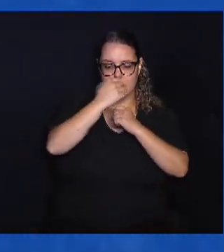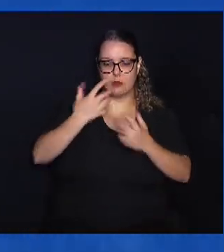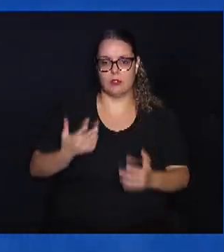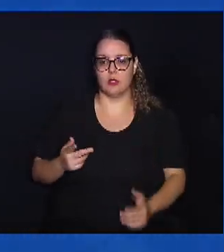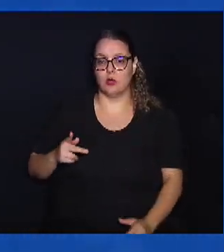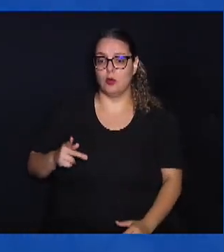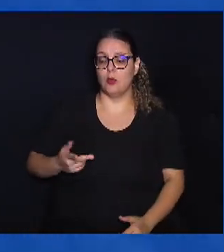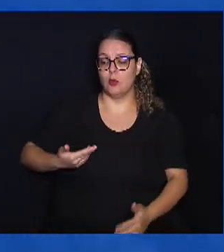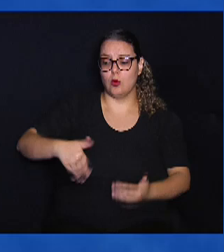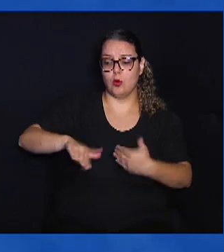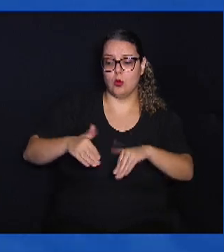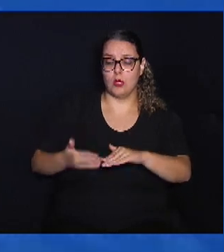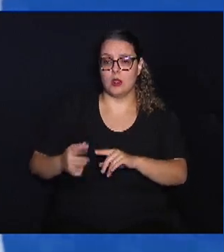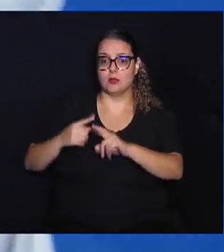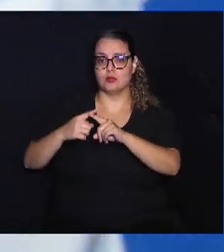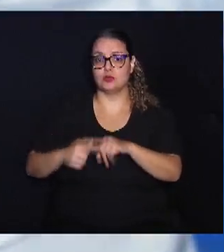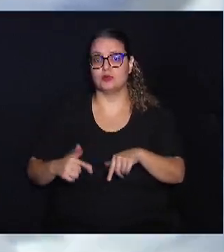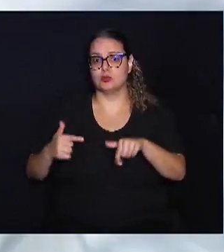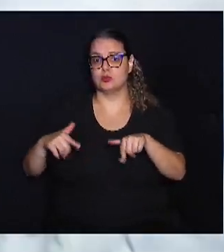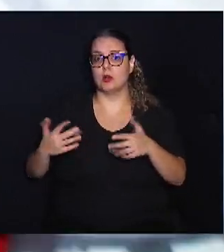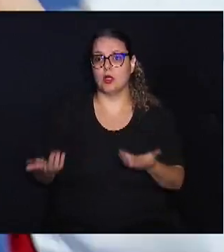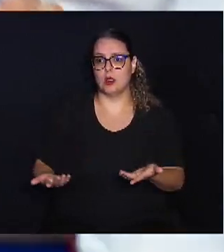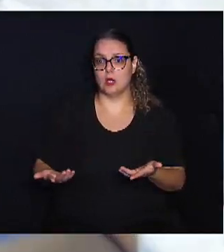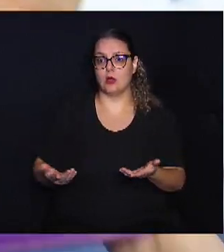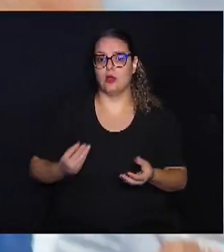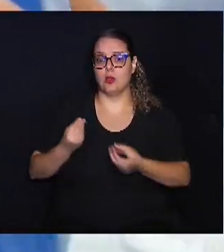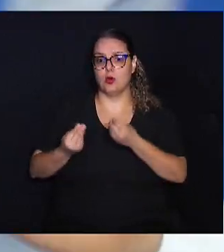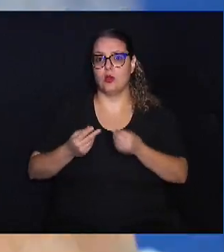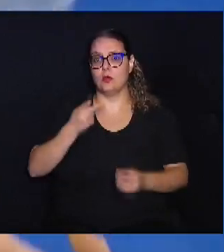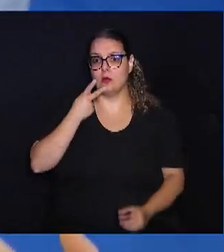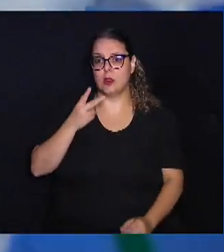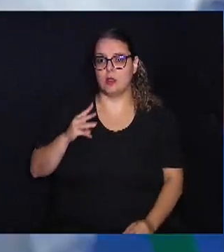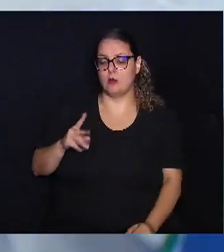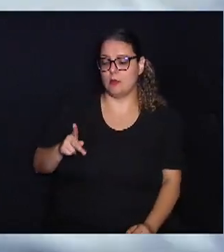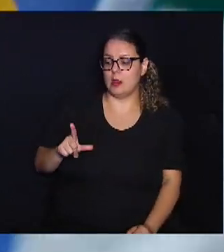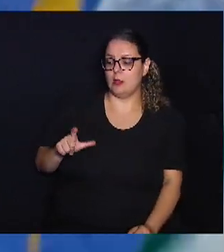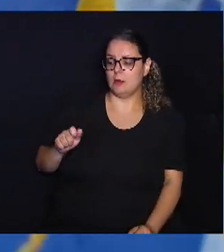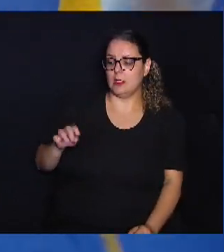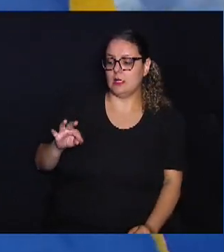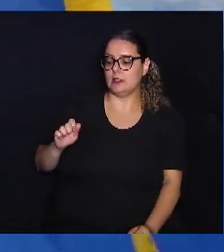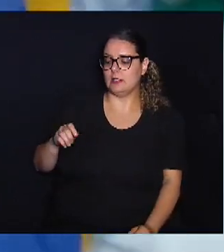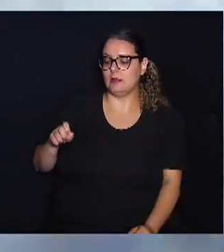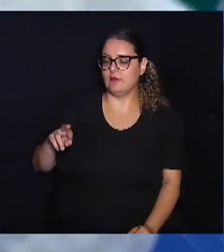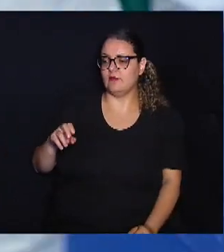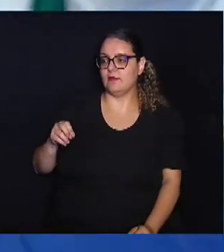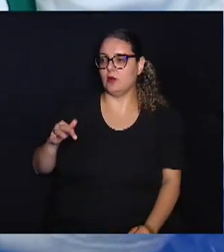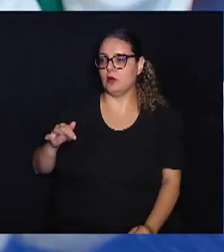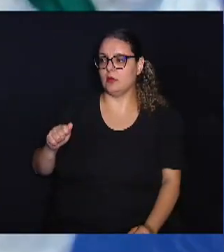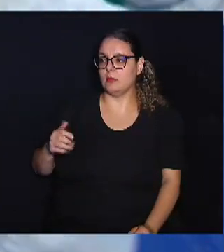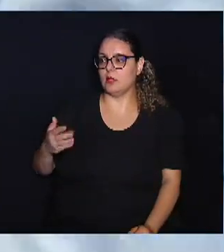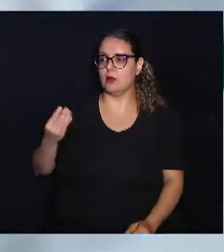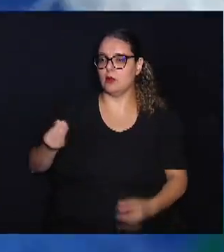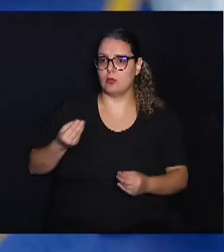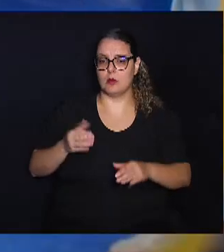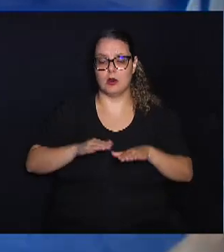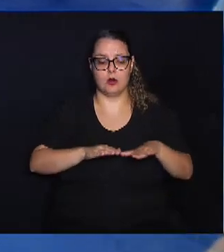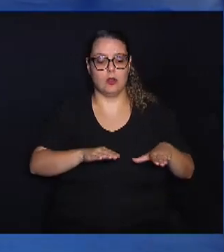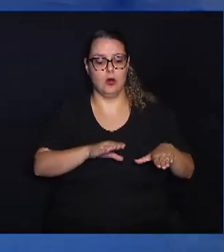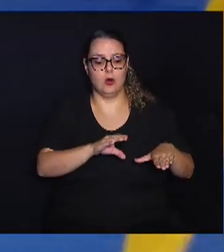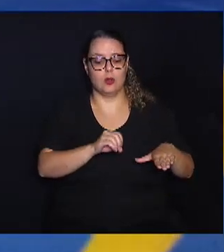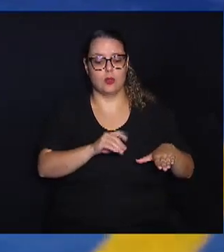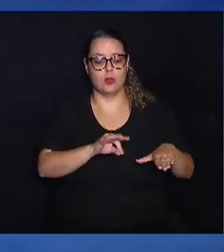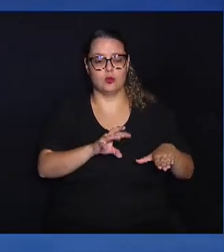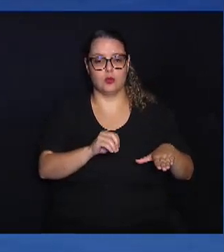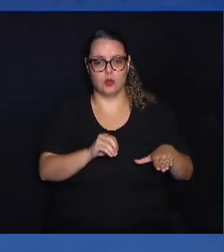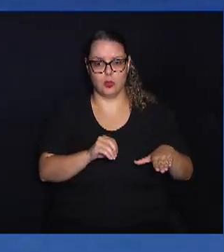do karatê é disputado aonde? Como que chama? É uma plataforma? Como que é, sensei? Nós chamamos de koto.